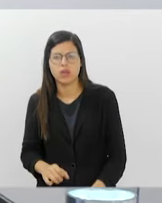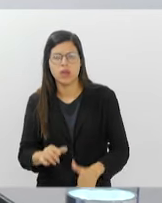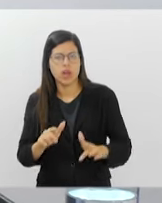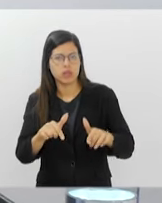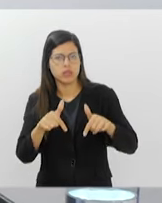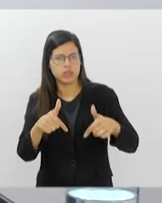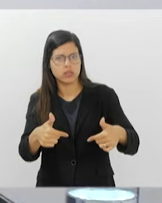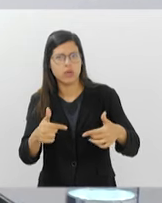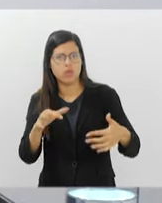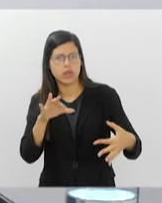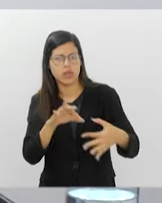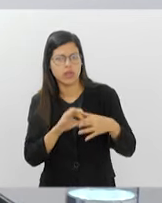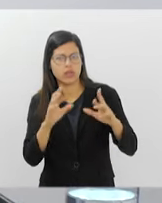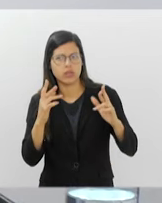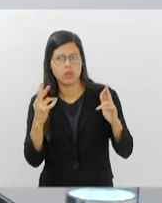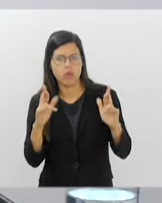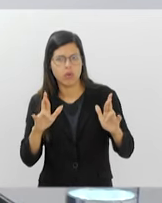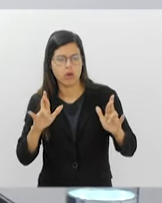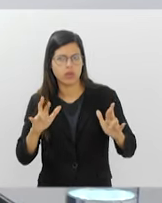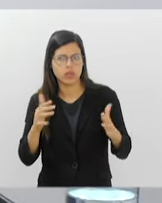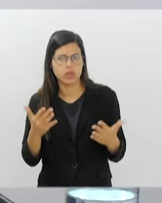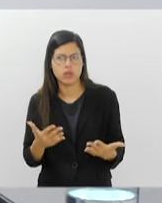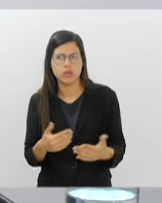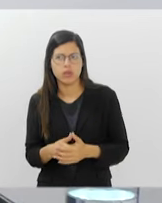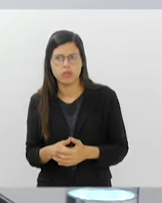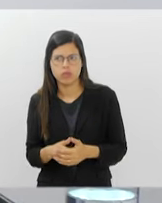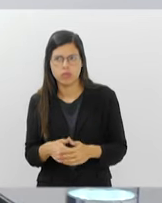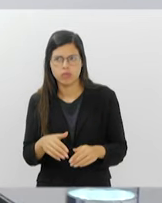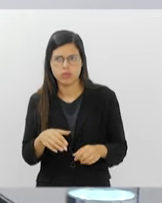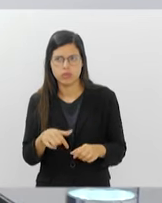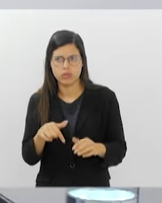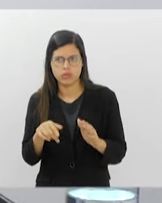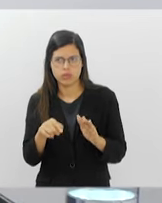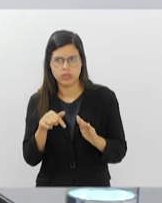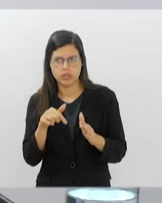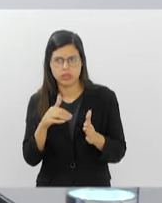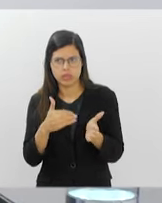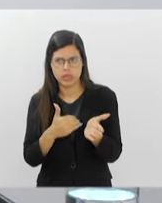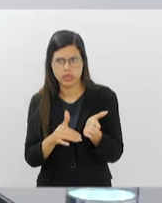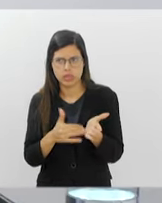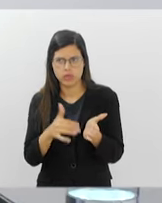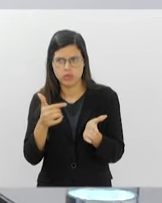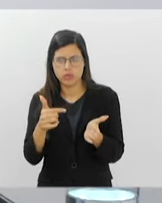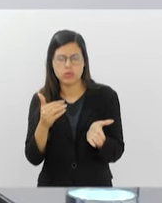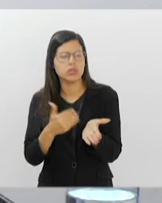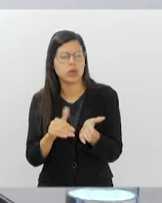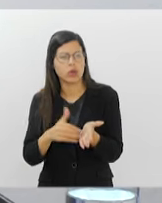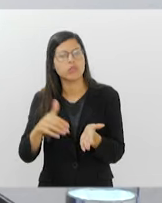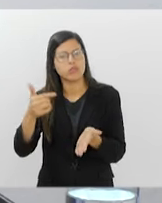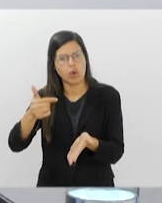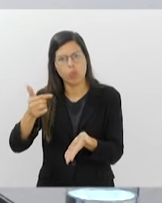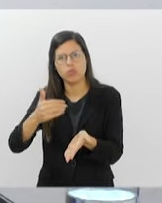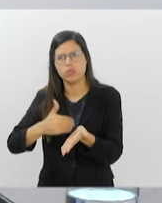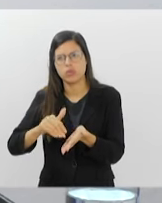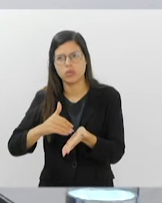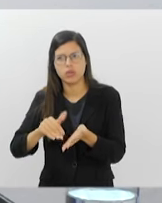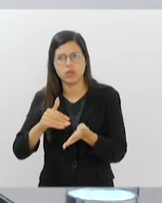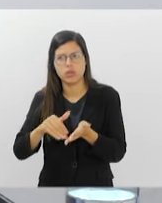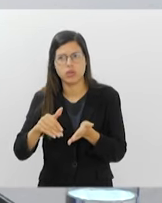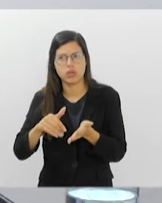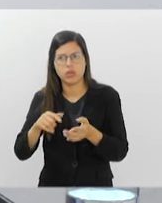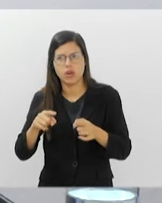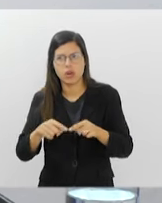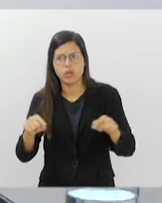ao ao roqu en Rio então termina aqui minha fala esse próprio subse é subsecretário ou secretário subsecretário subsecretário Salvo engano do